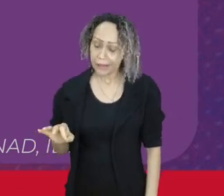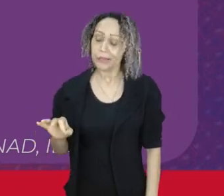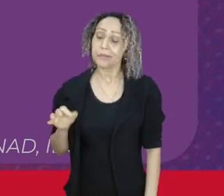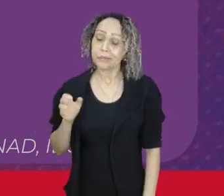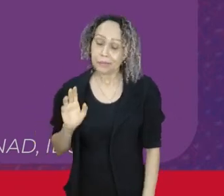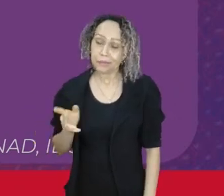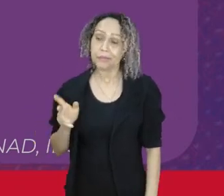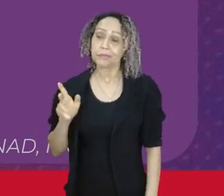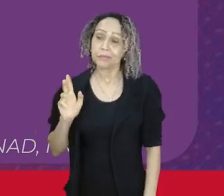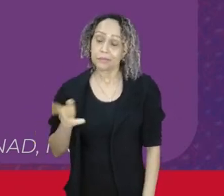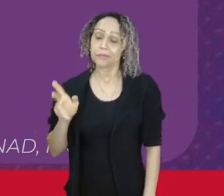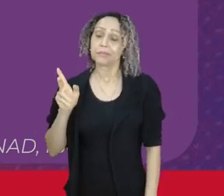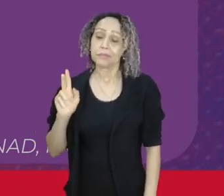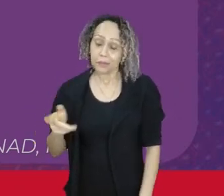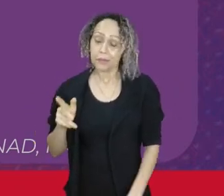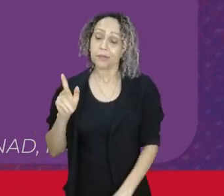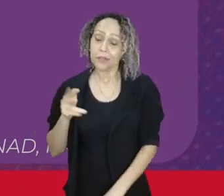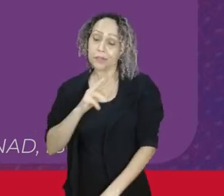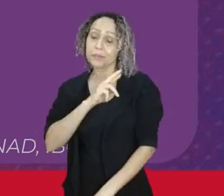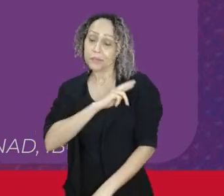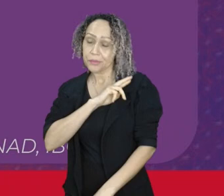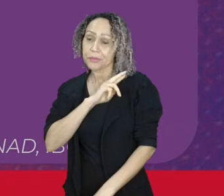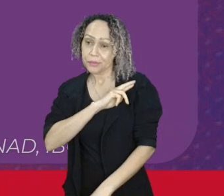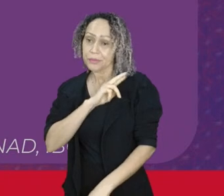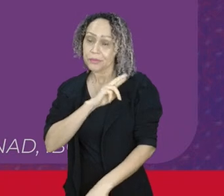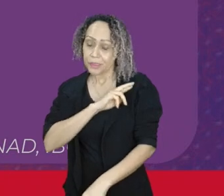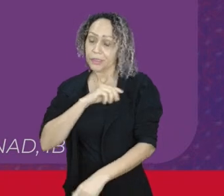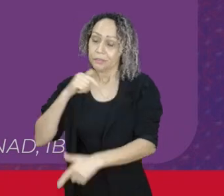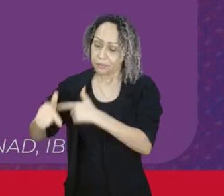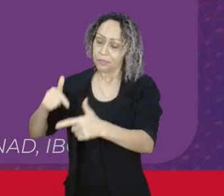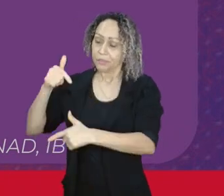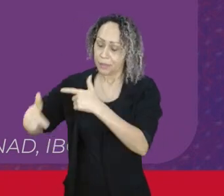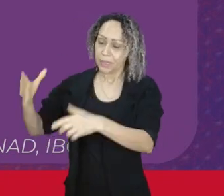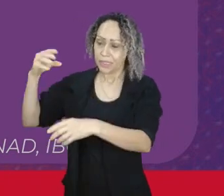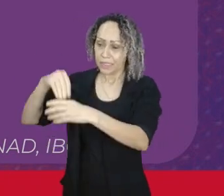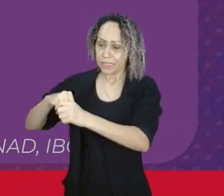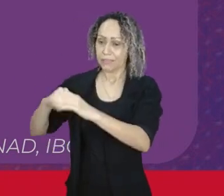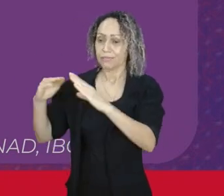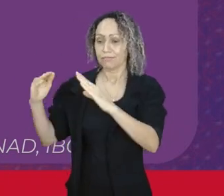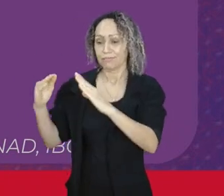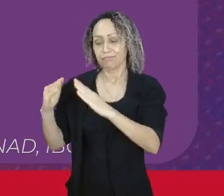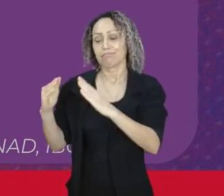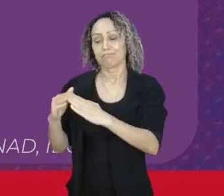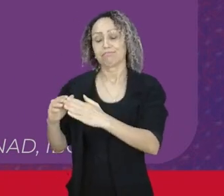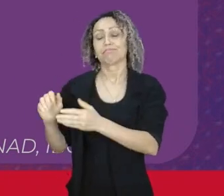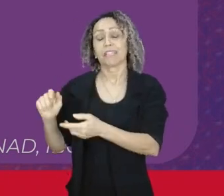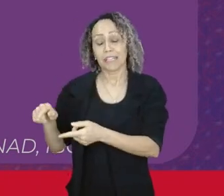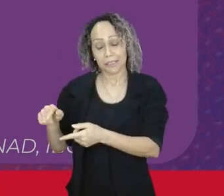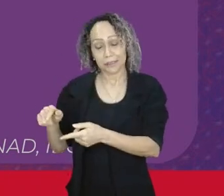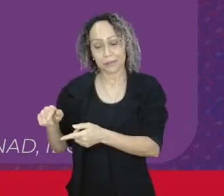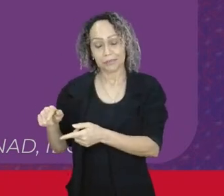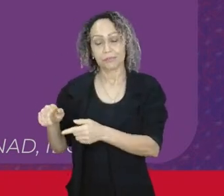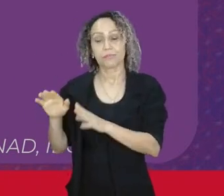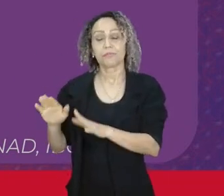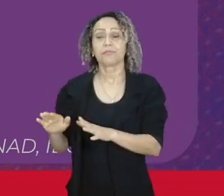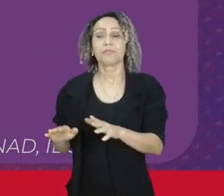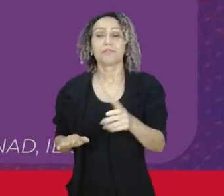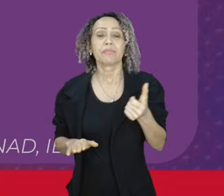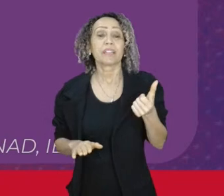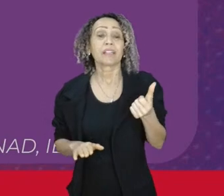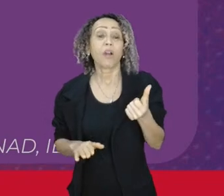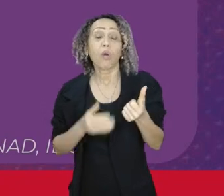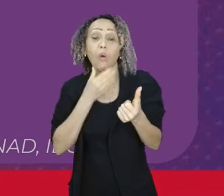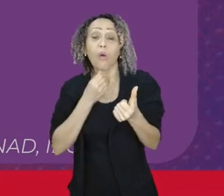cuidado das pessoas da casa e dos afazeres domésticos, enquanto só 68% dos